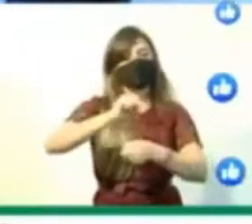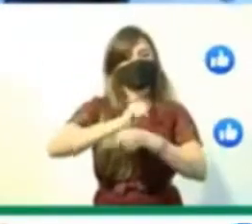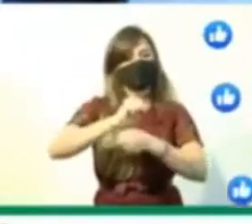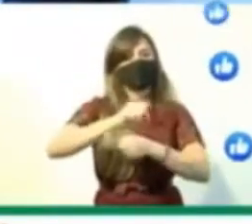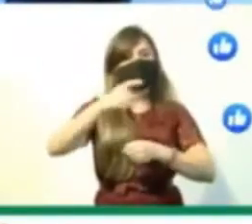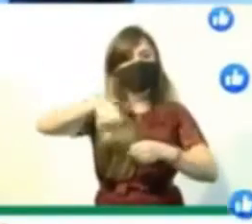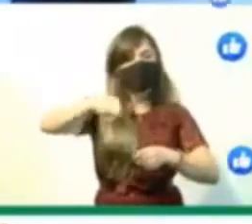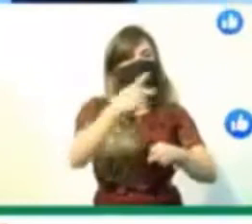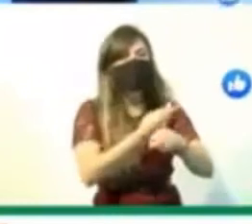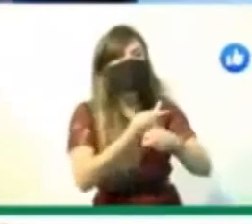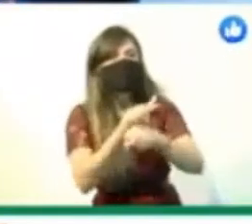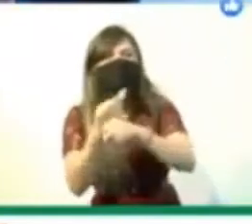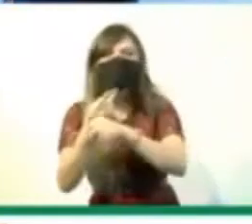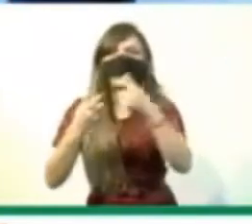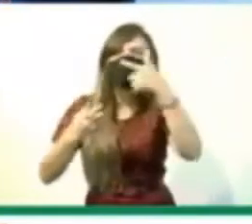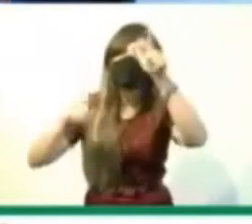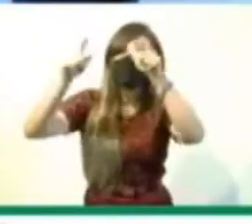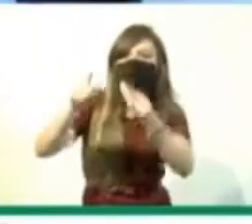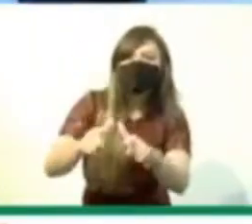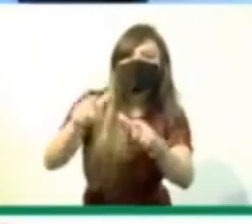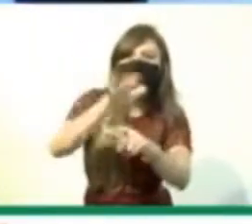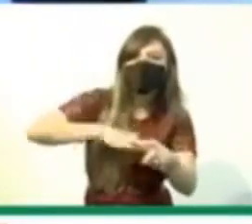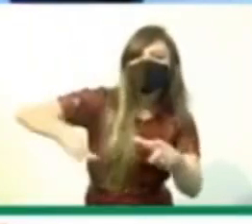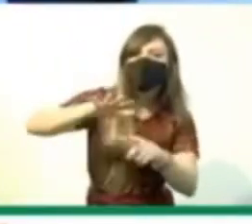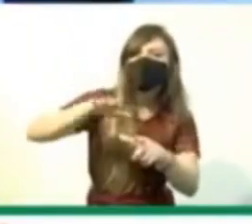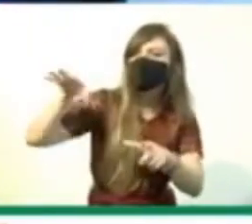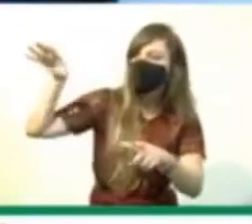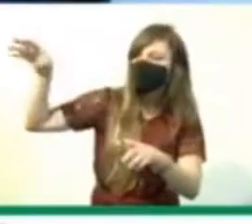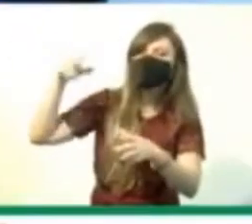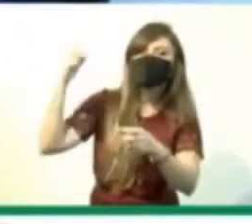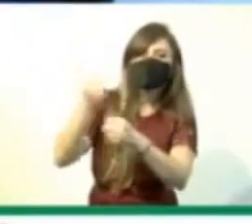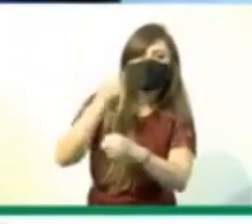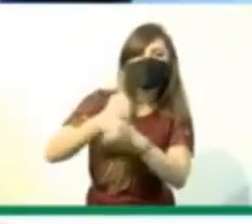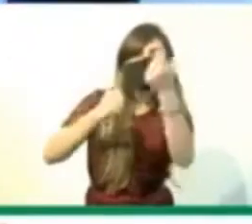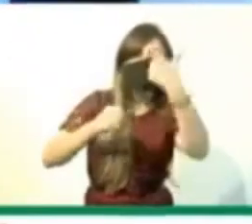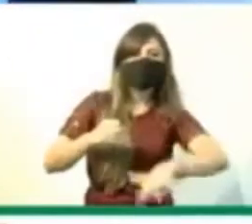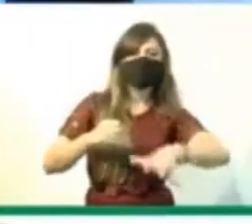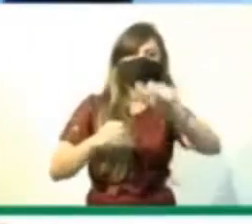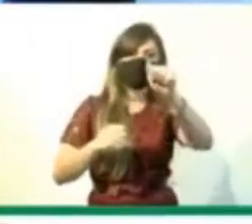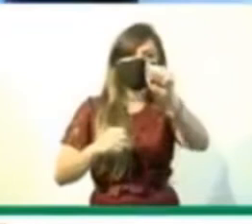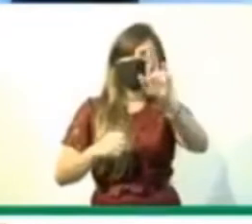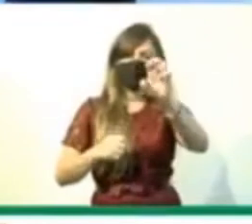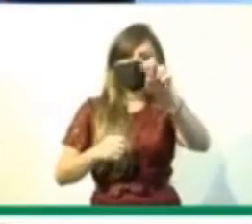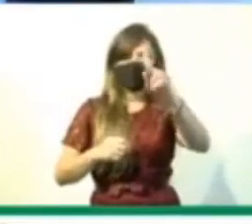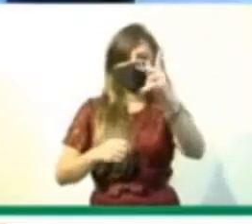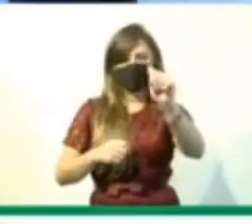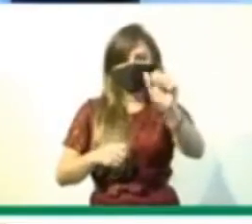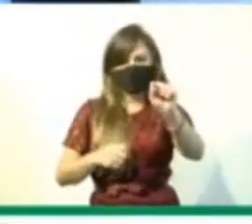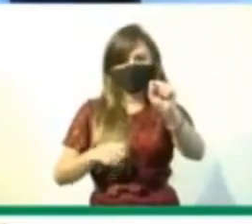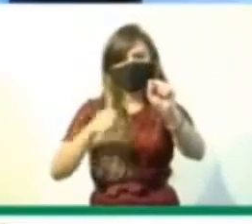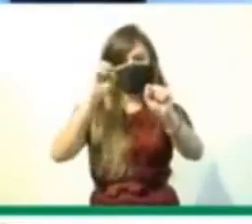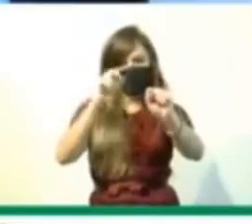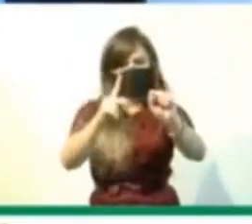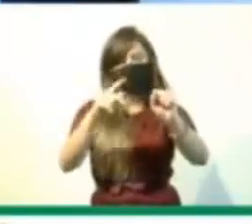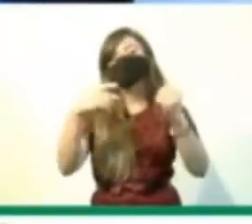comecem a procurar uma área aí para a gente poder ampliar mais ainda esse programa de areninhas no município de Milagres.